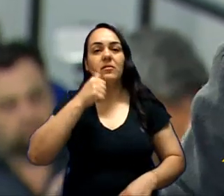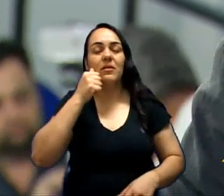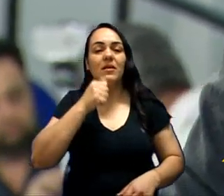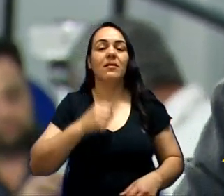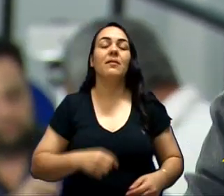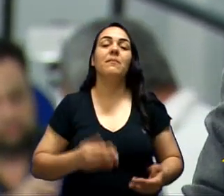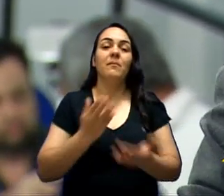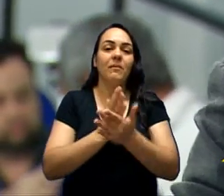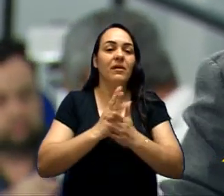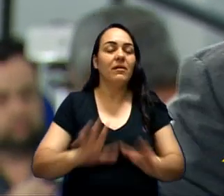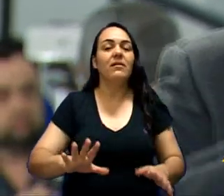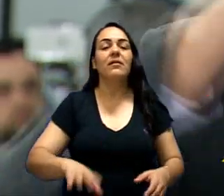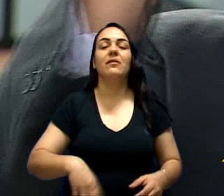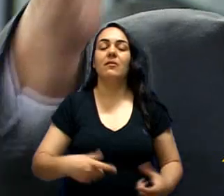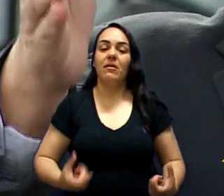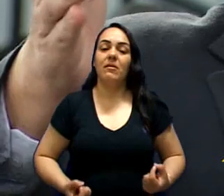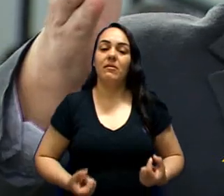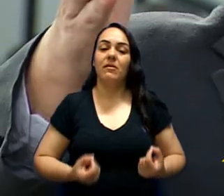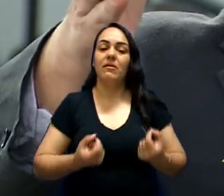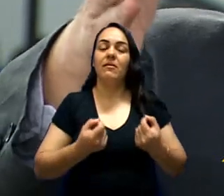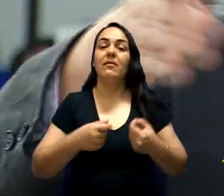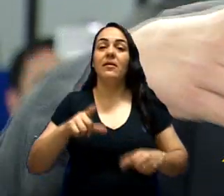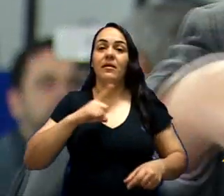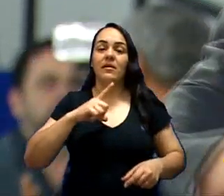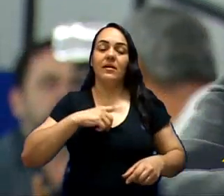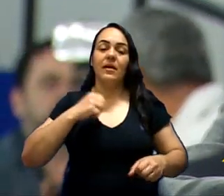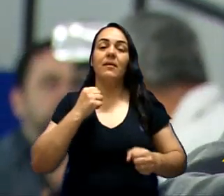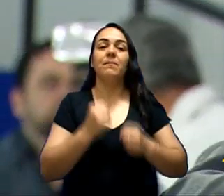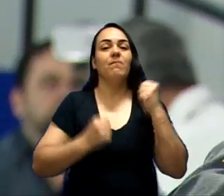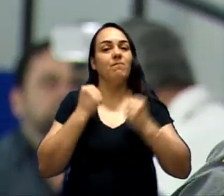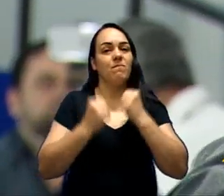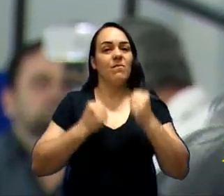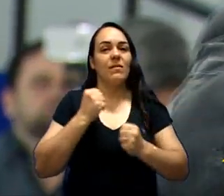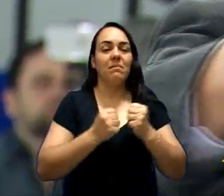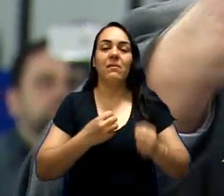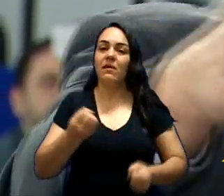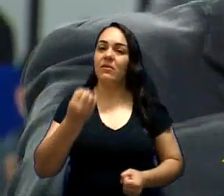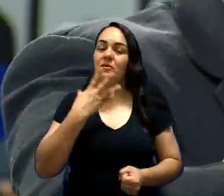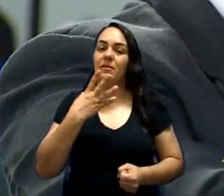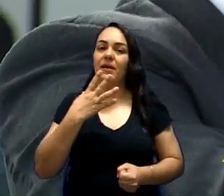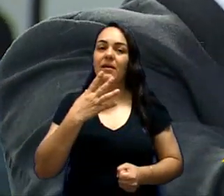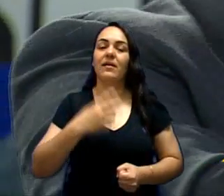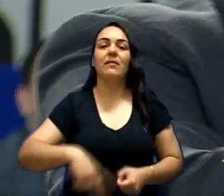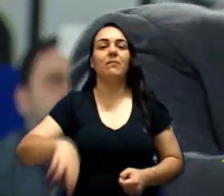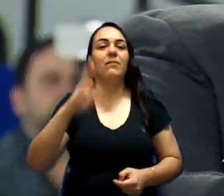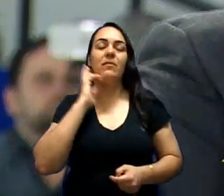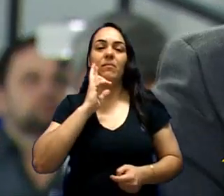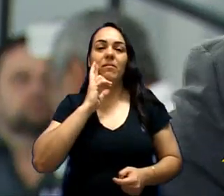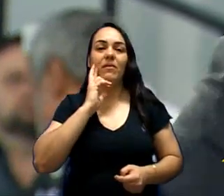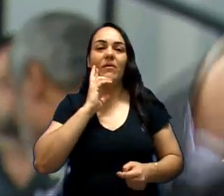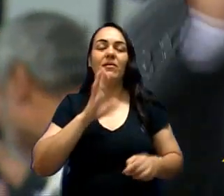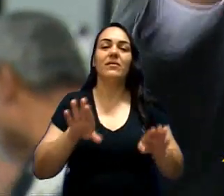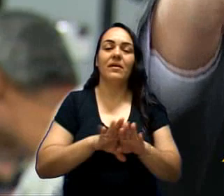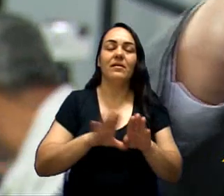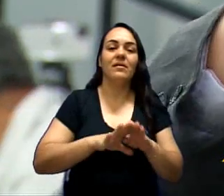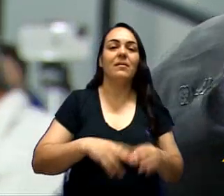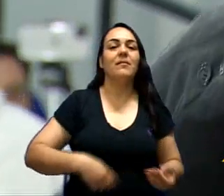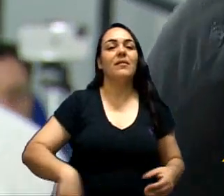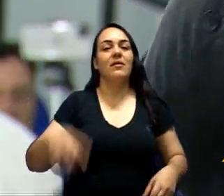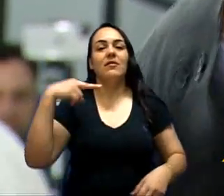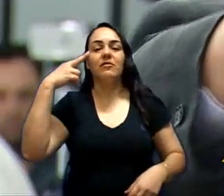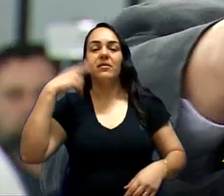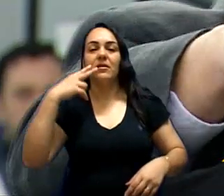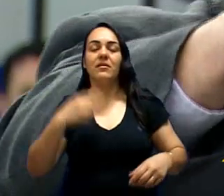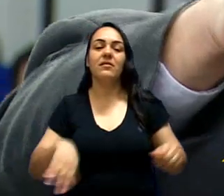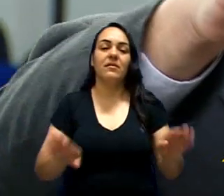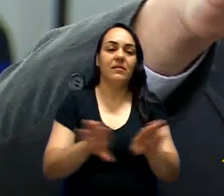Câncer. E vai ter a Corrida do Bem. Quero congratular também o Pink na Corrida do Bem, a Cíntia também vai. Eu estarei presente